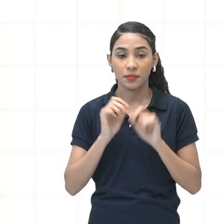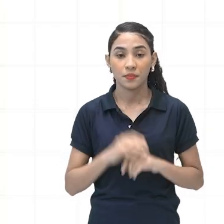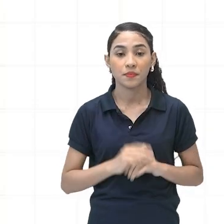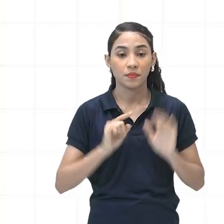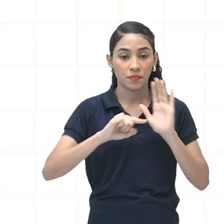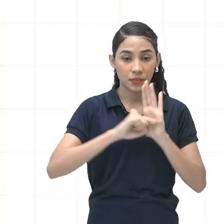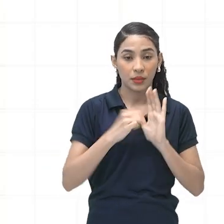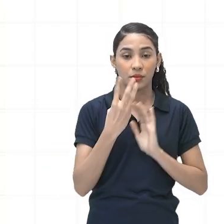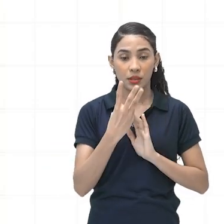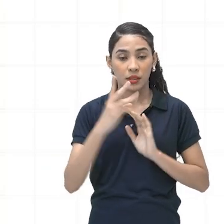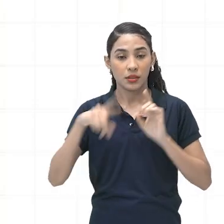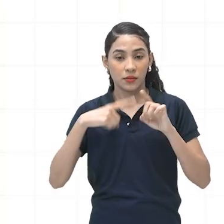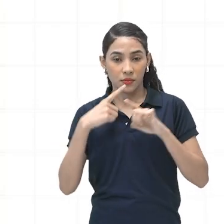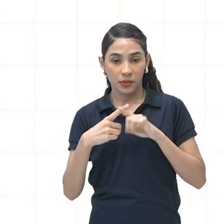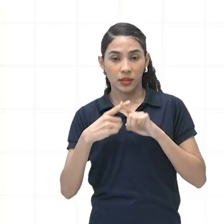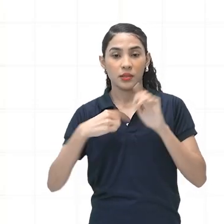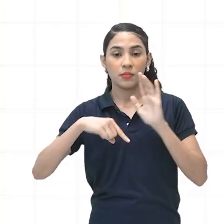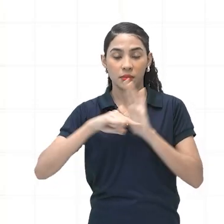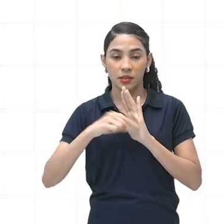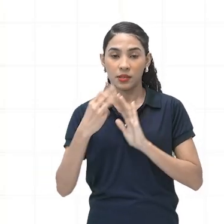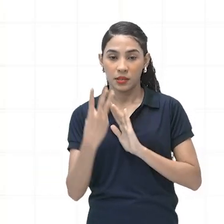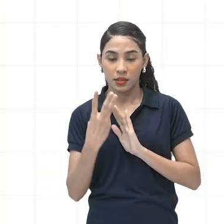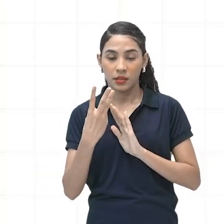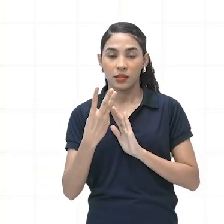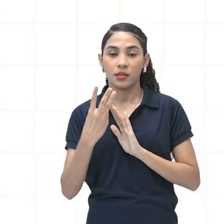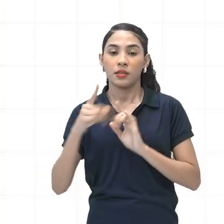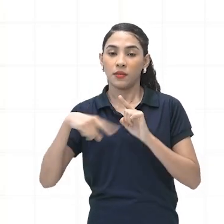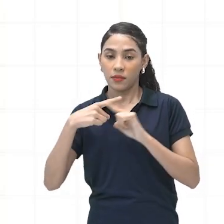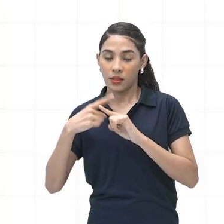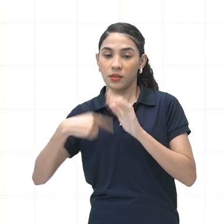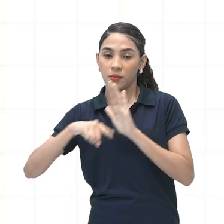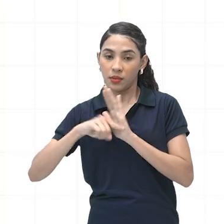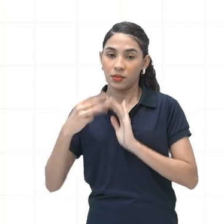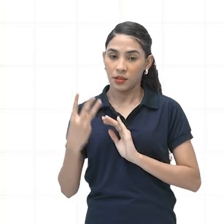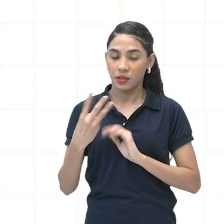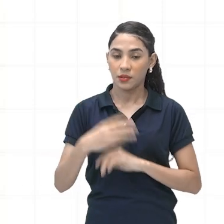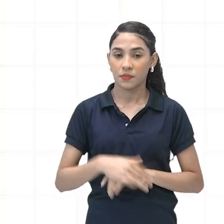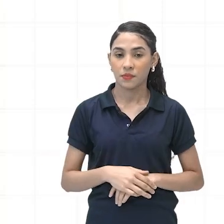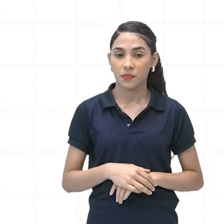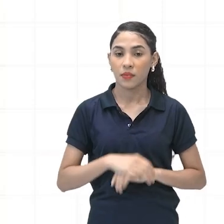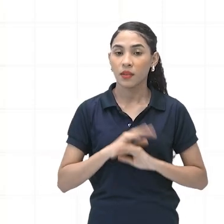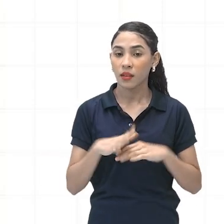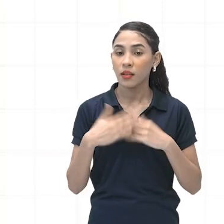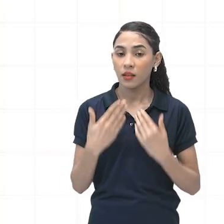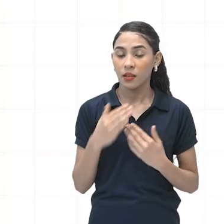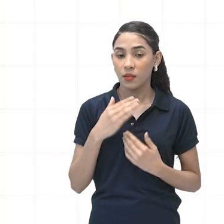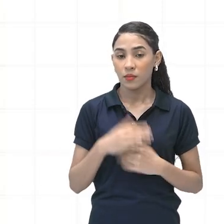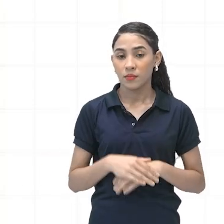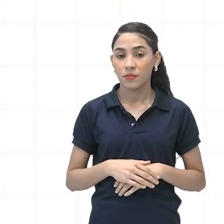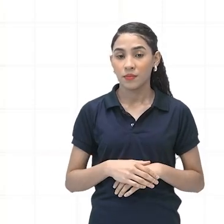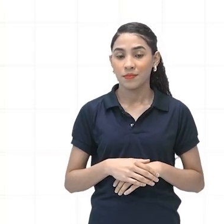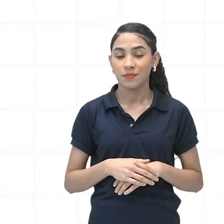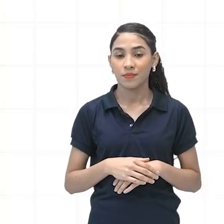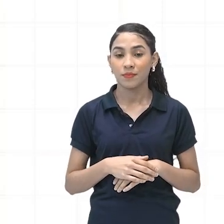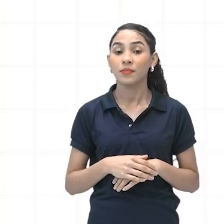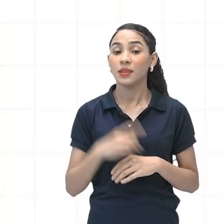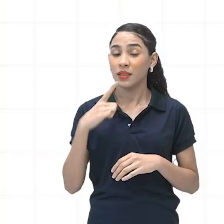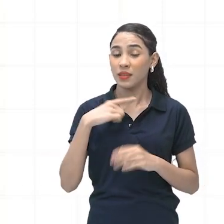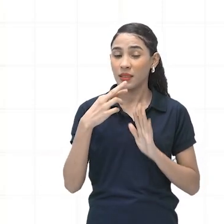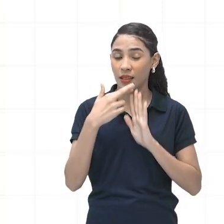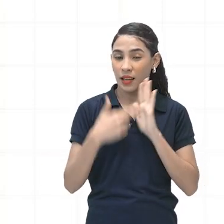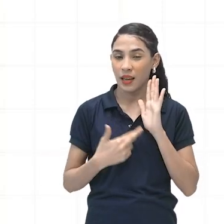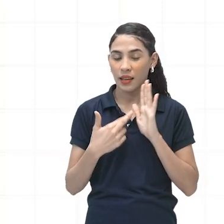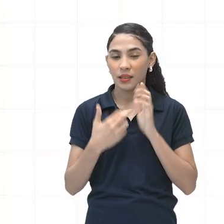menos 3 vezes menos 3 vezes menos 3. E aí eu vou cair naquela